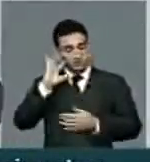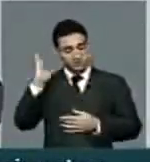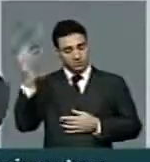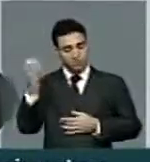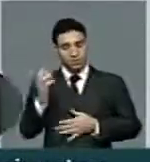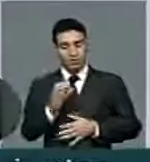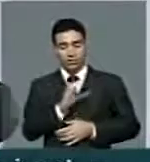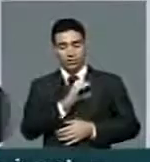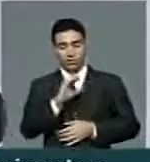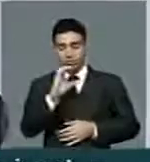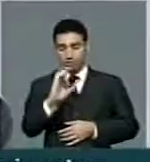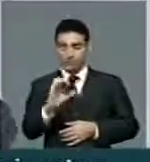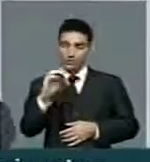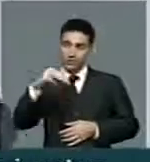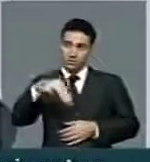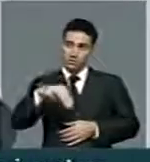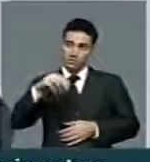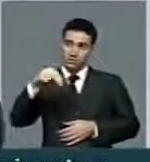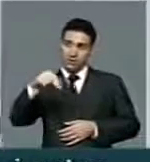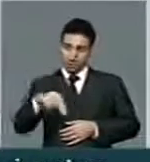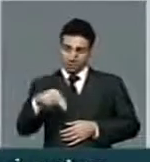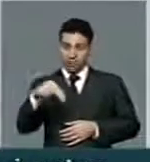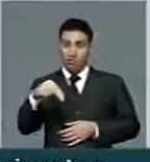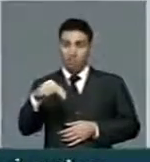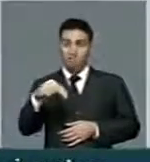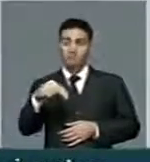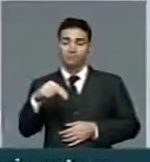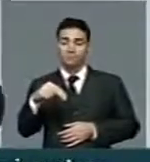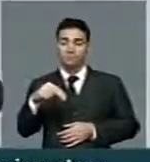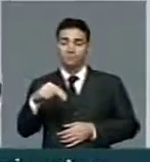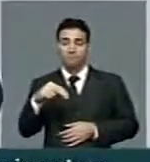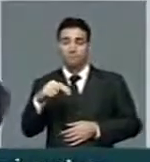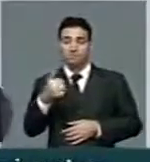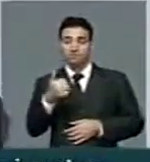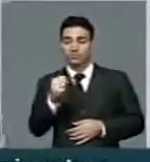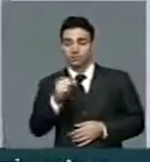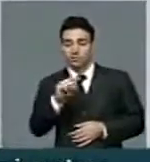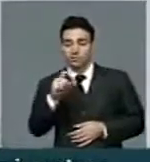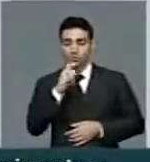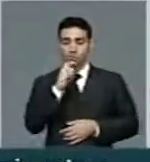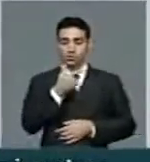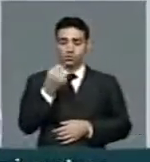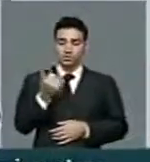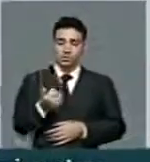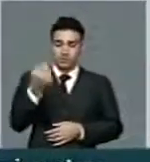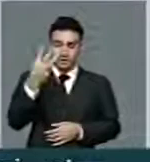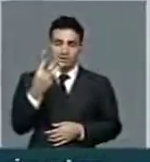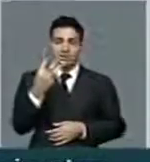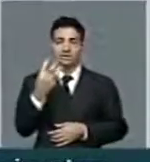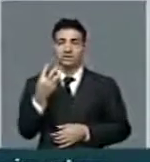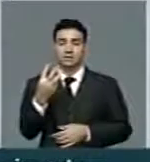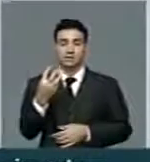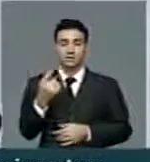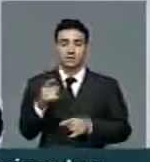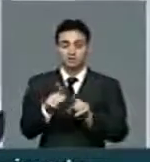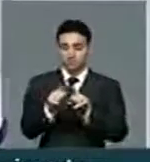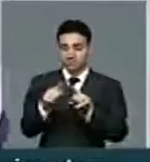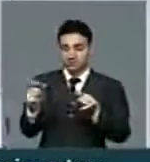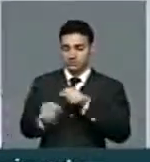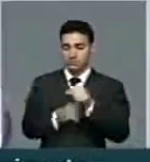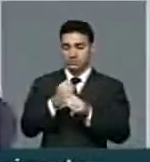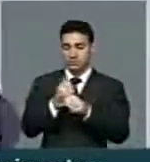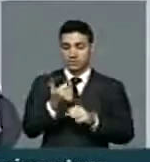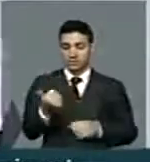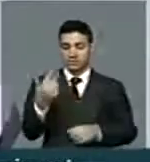Monetário Nacional, agora de 18 de junho de 2013, que, por Safra 2013-14, sugere